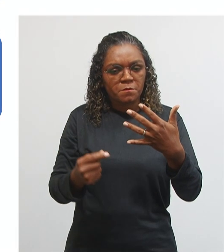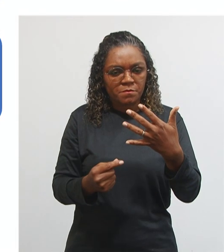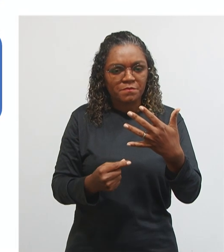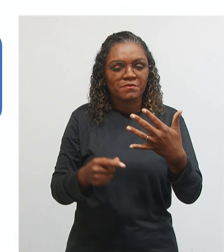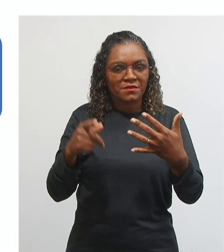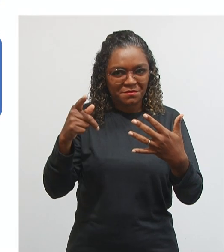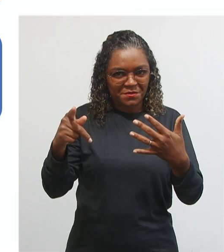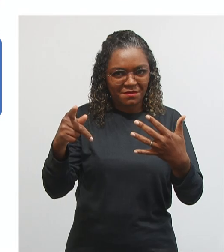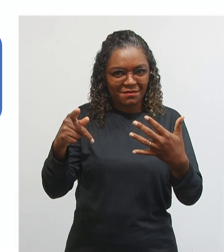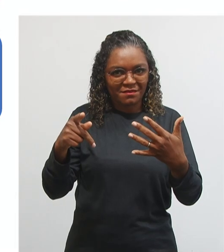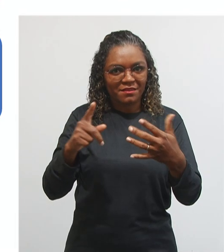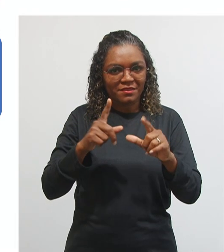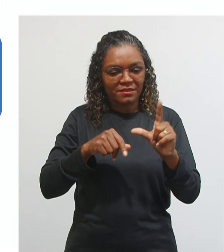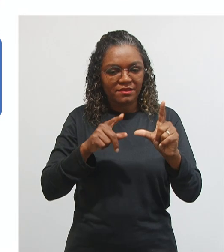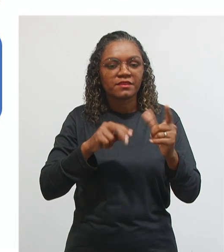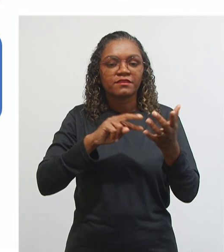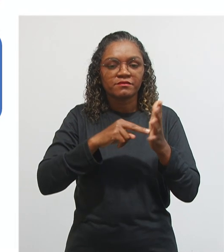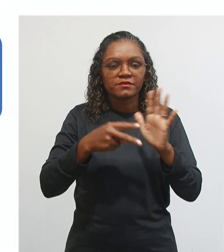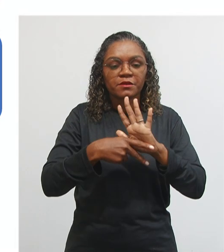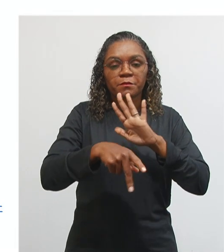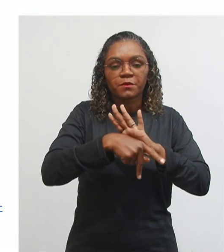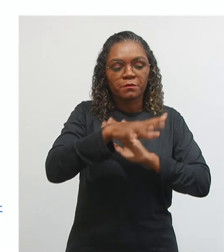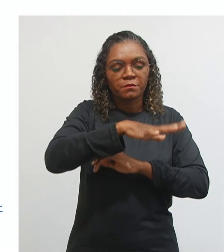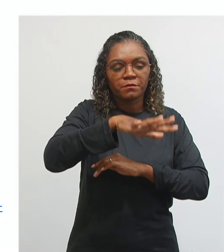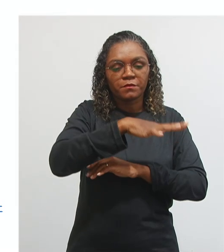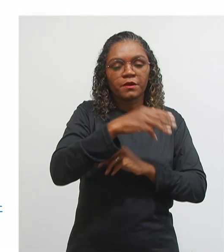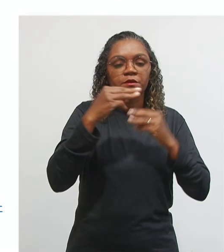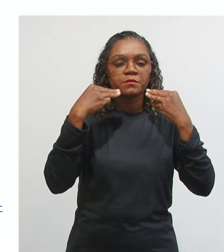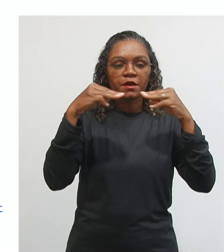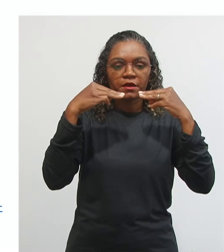P's a mais que o marketing de serviços tem.